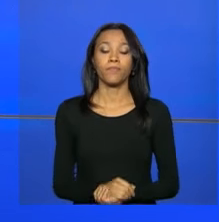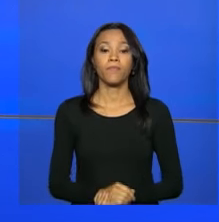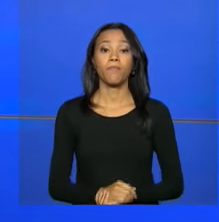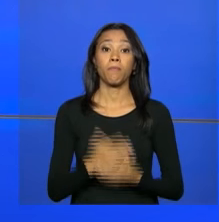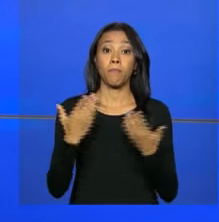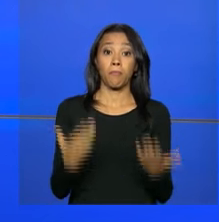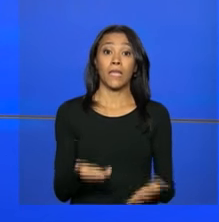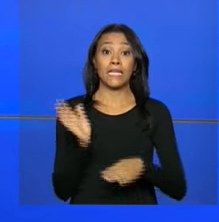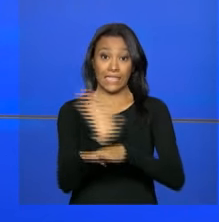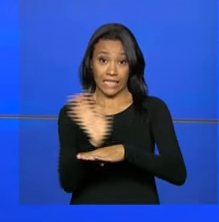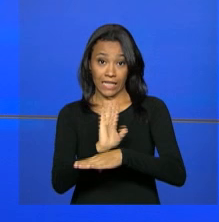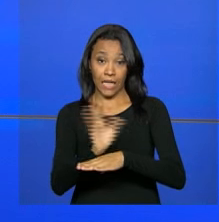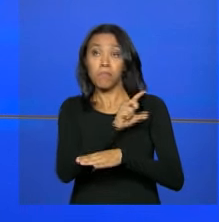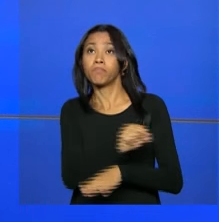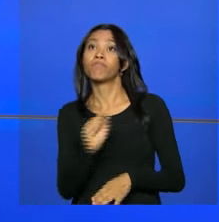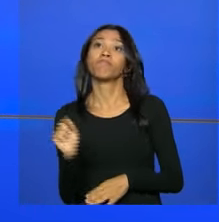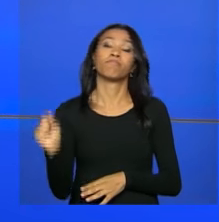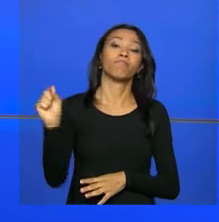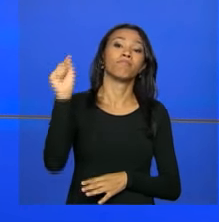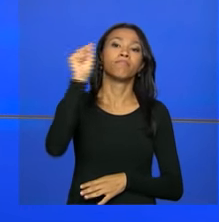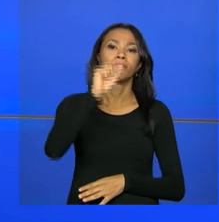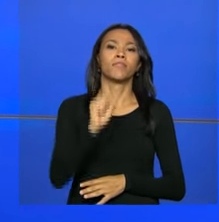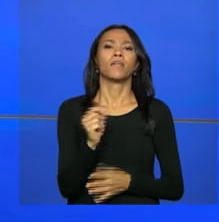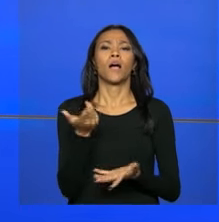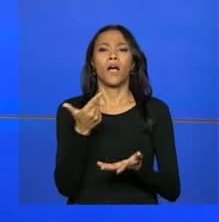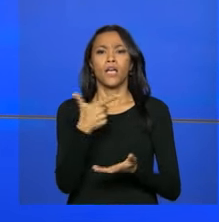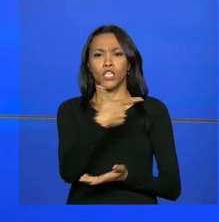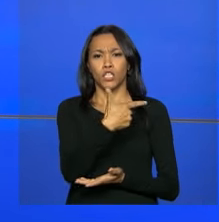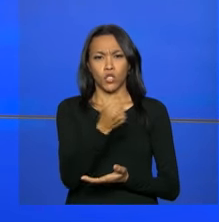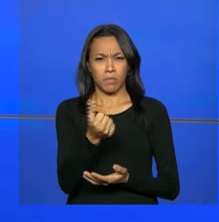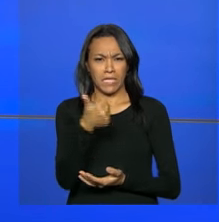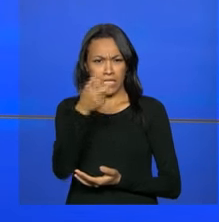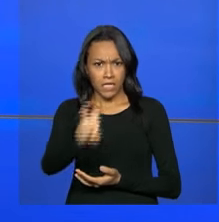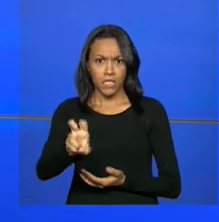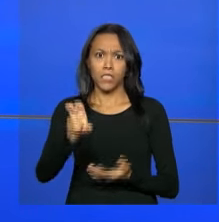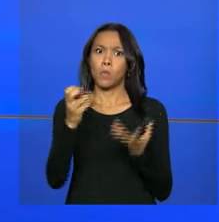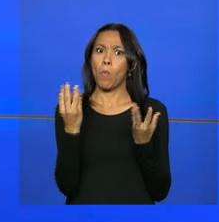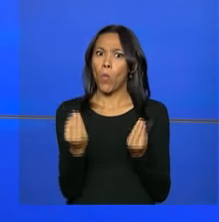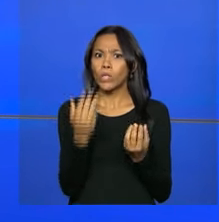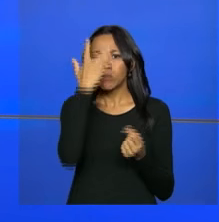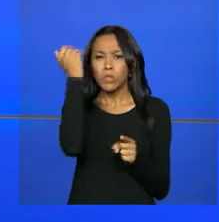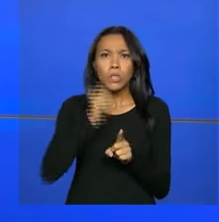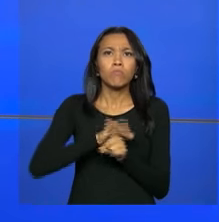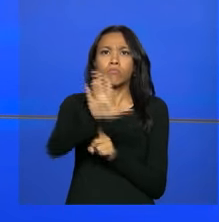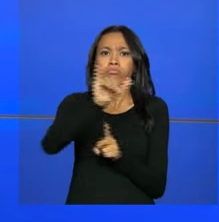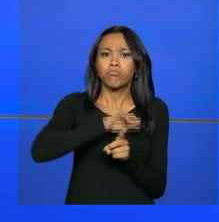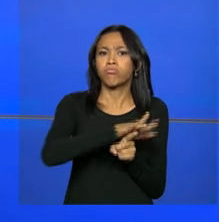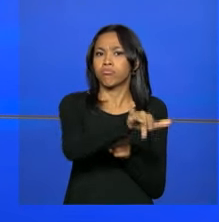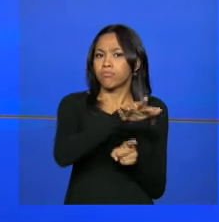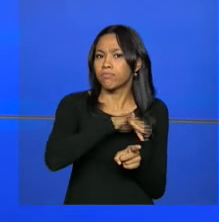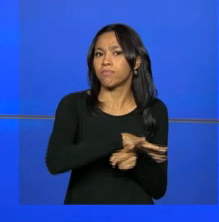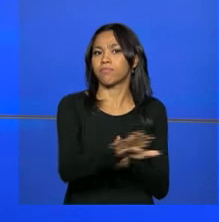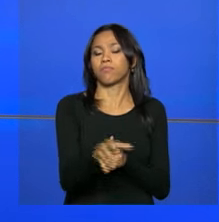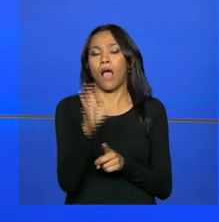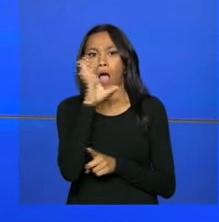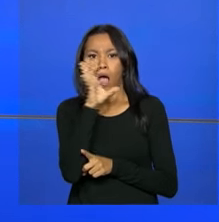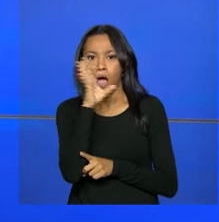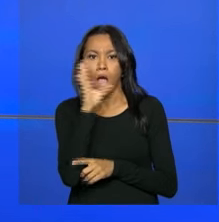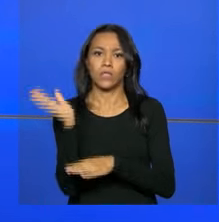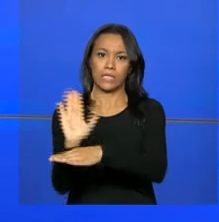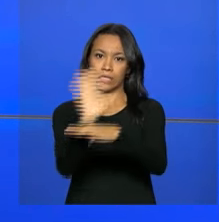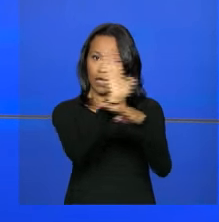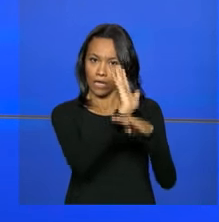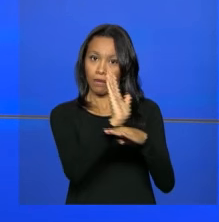de cinema brasileiras registraram em 2015 a maior movimentação de público dos últimos 5 anos. Os dados